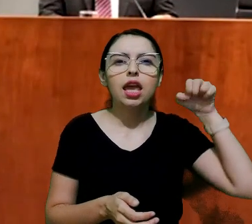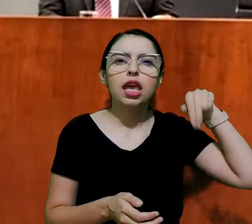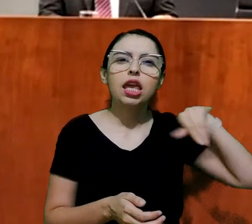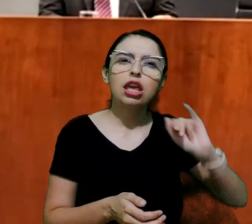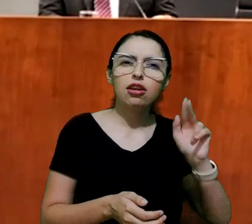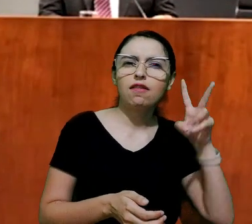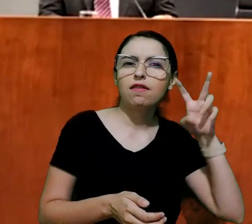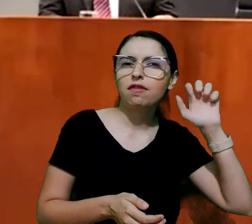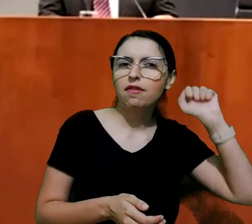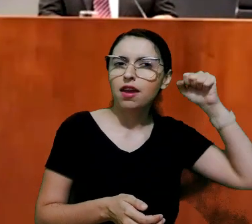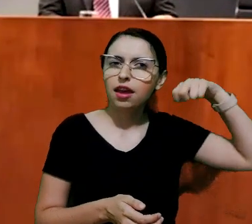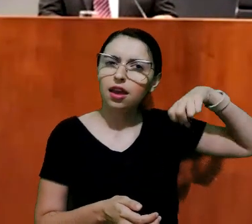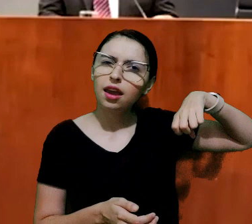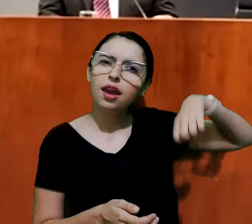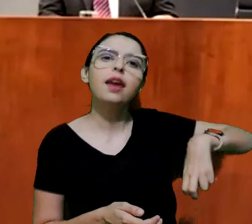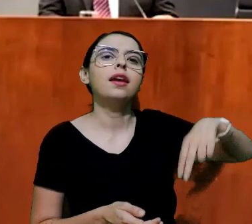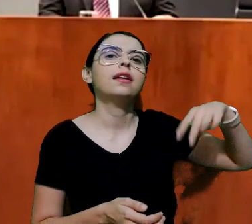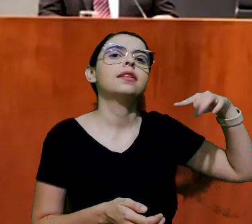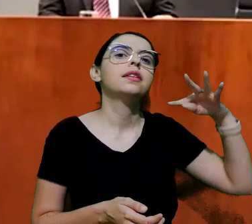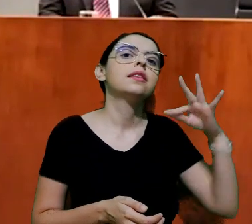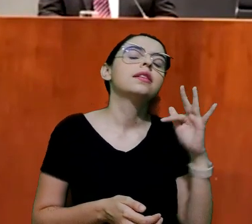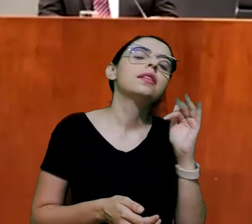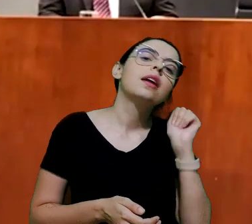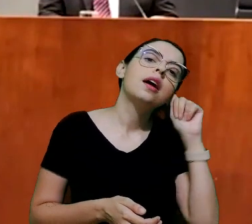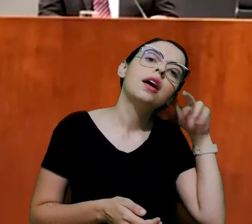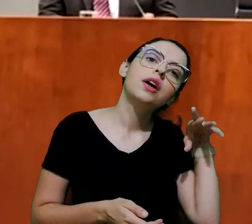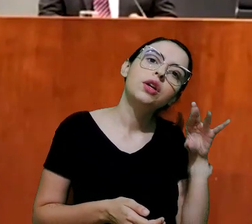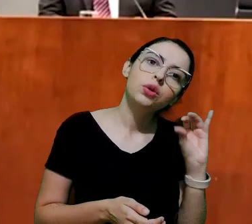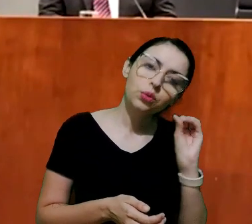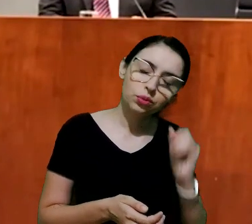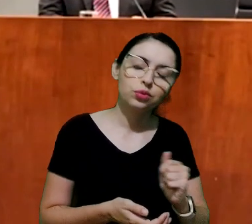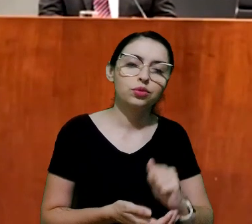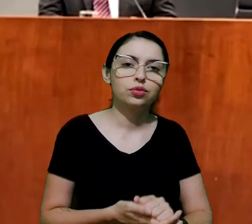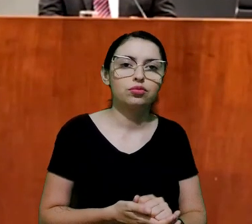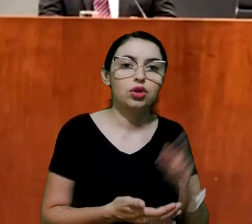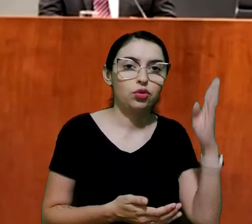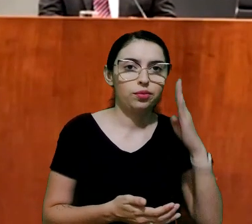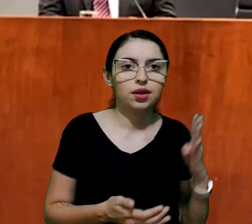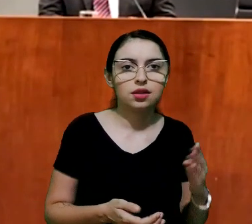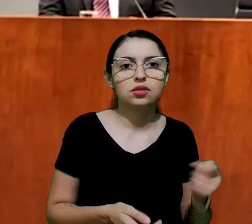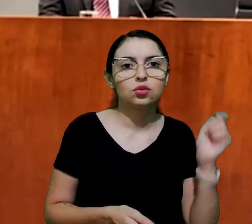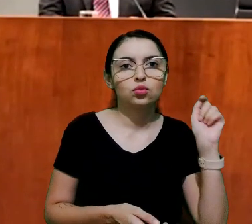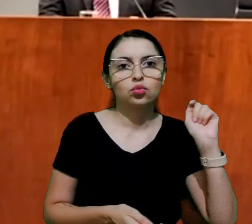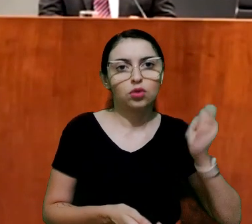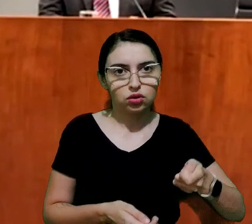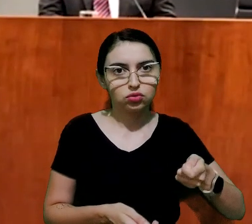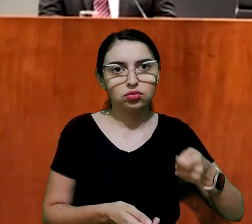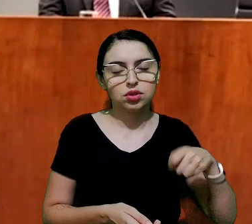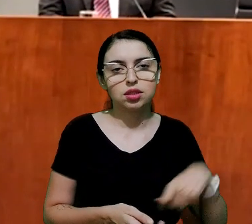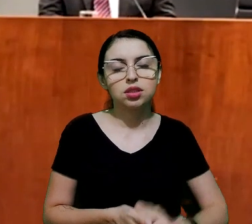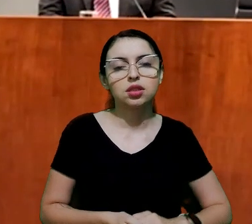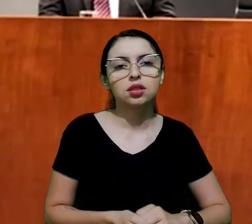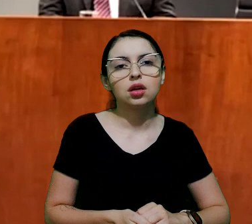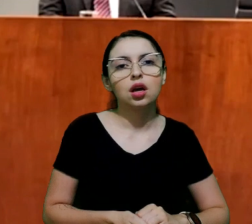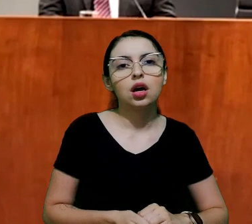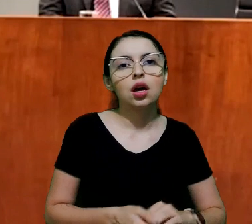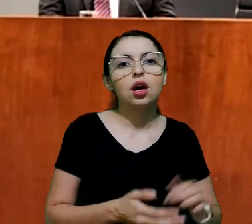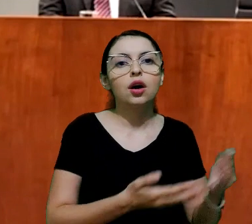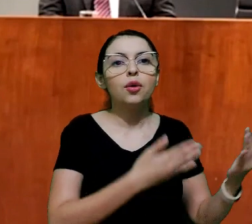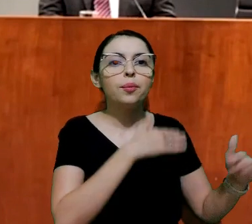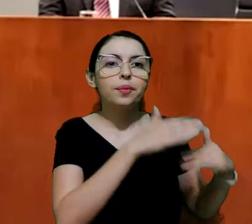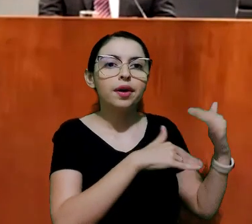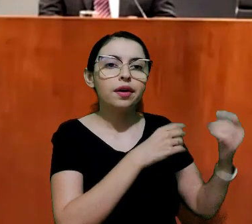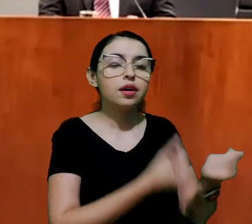E o juiz do inventário é universal aqui no Brasil, com relação ao patrimônio, com relação à definição de herdeiros, com relação